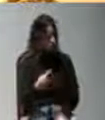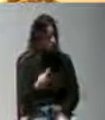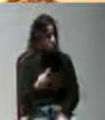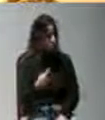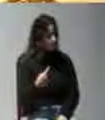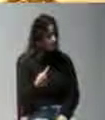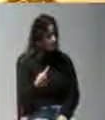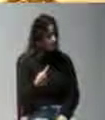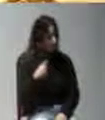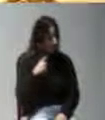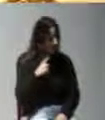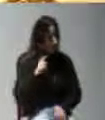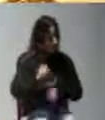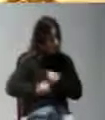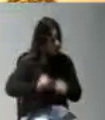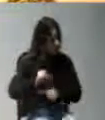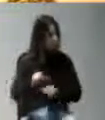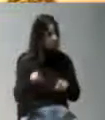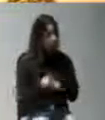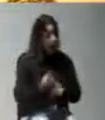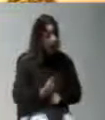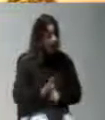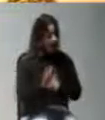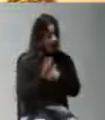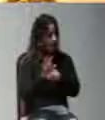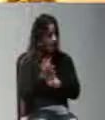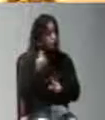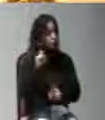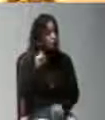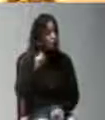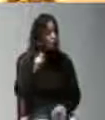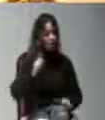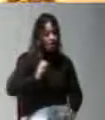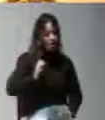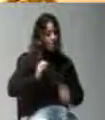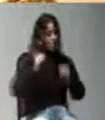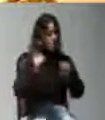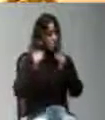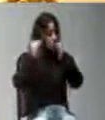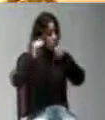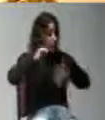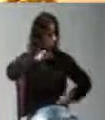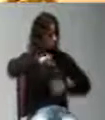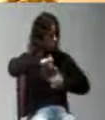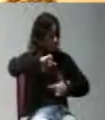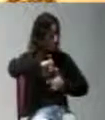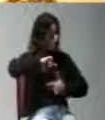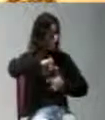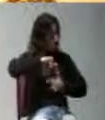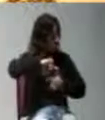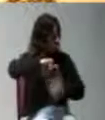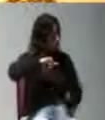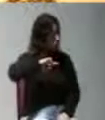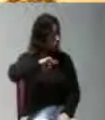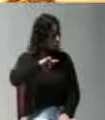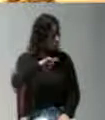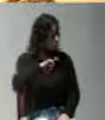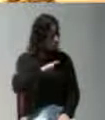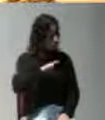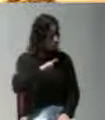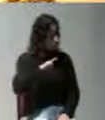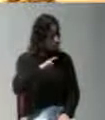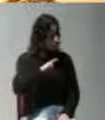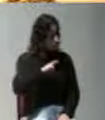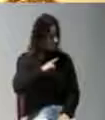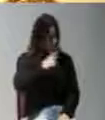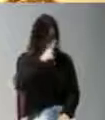ensaiam mudanças e ameaçam a elite conservadora que reproduz mesmo com roupagens novas, uma